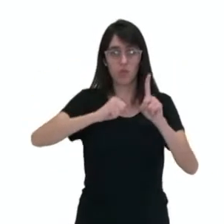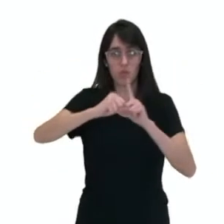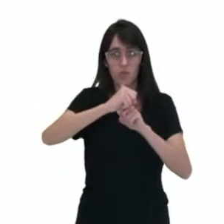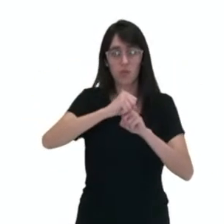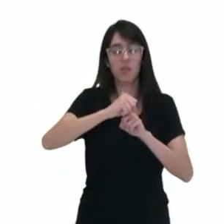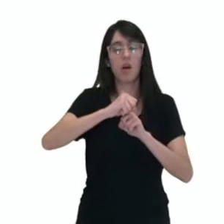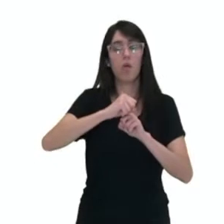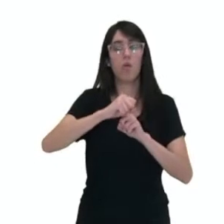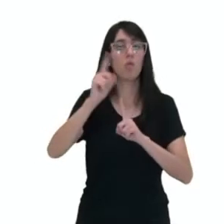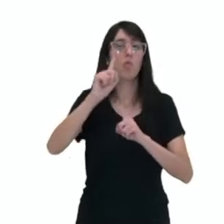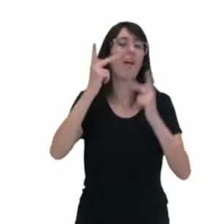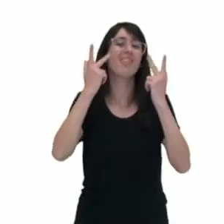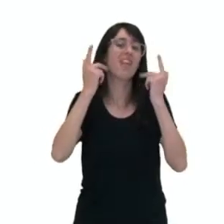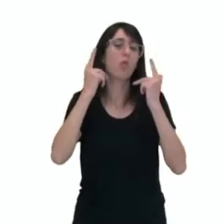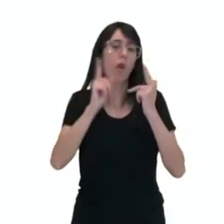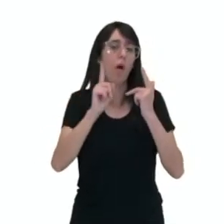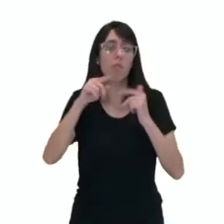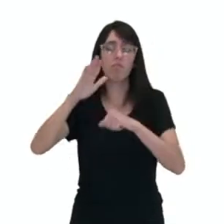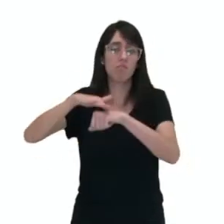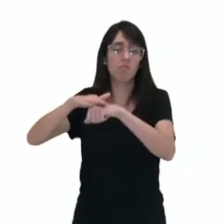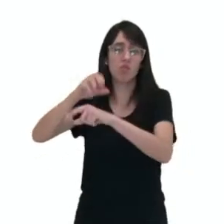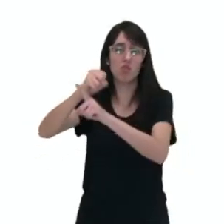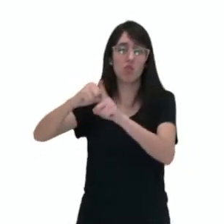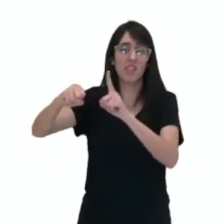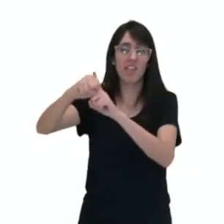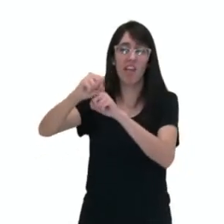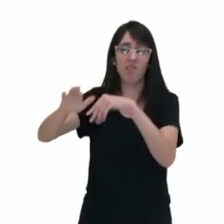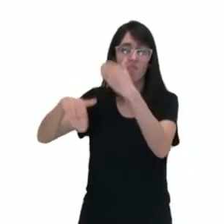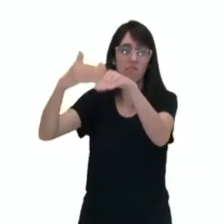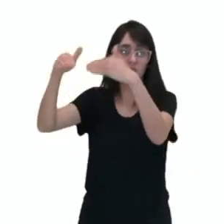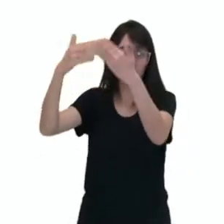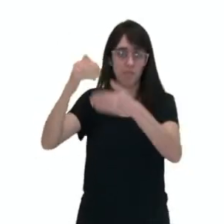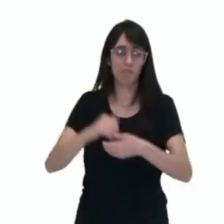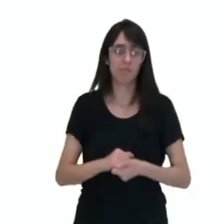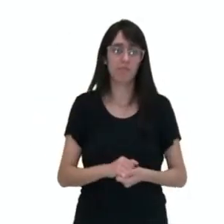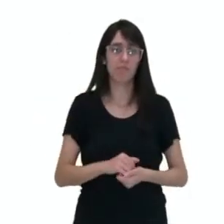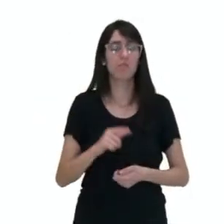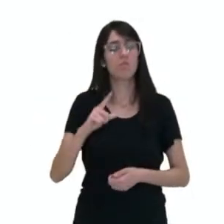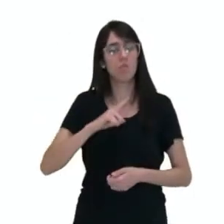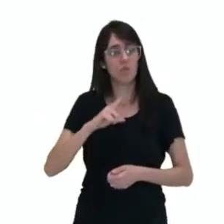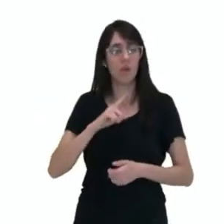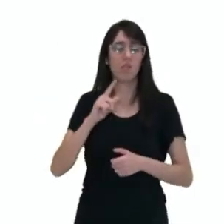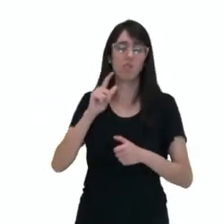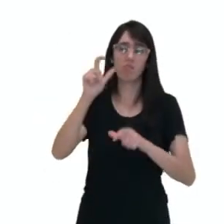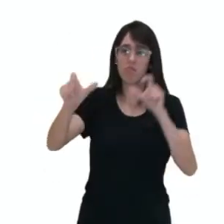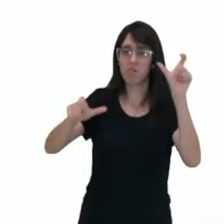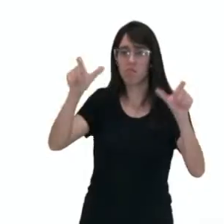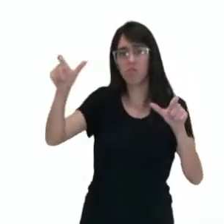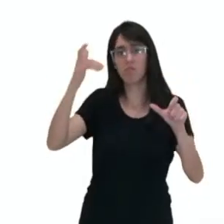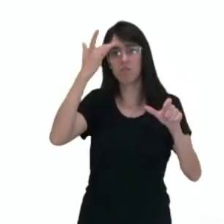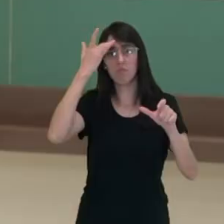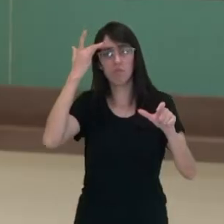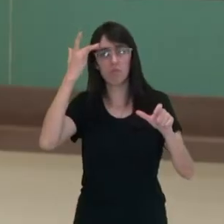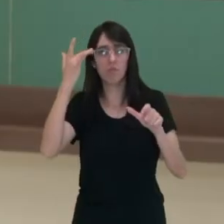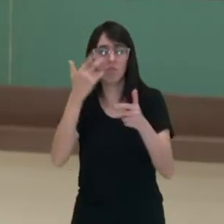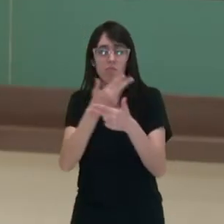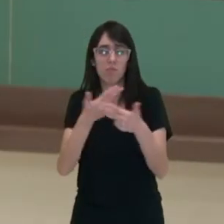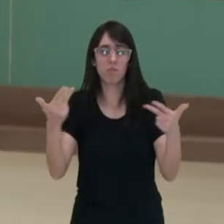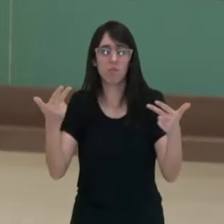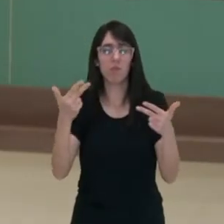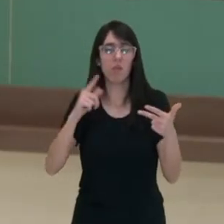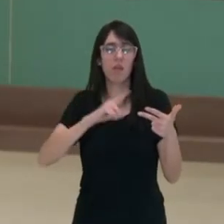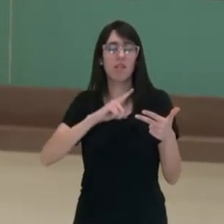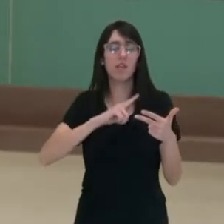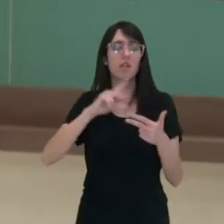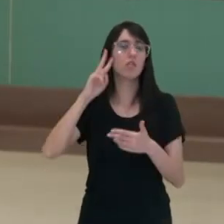são algo natural. Elas se consolidam a partir de agentes e processos que dão forma histórica concreta.